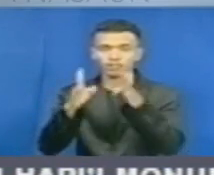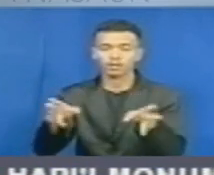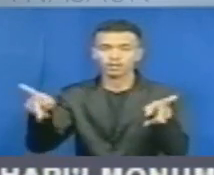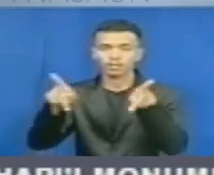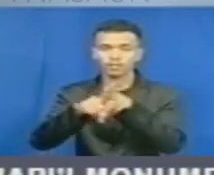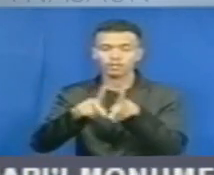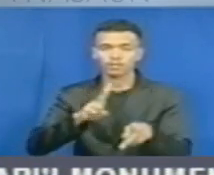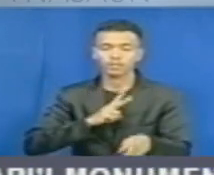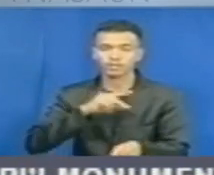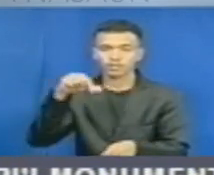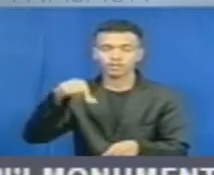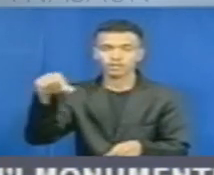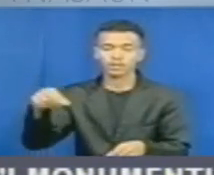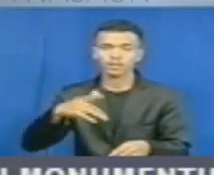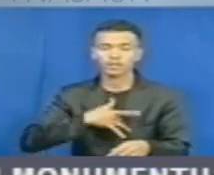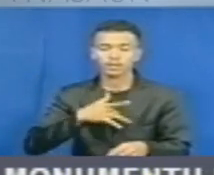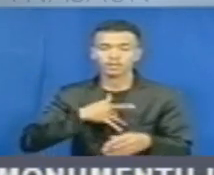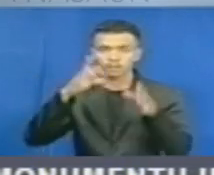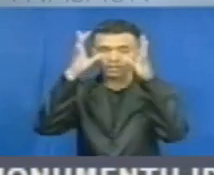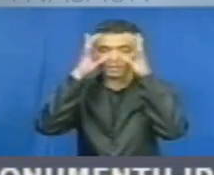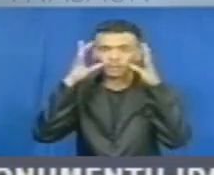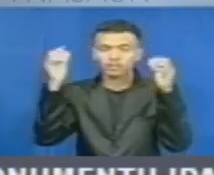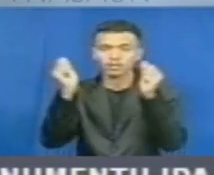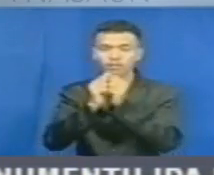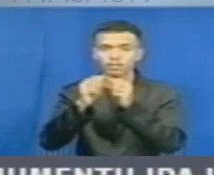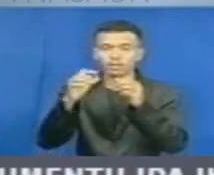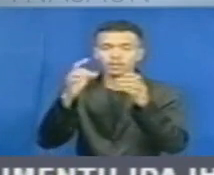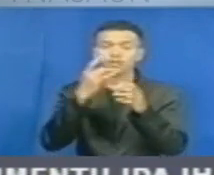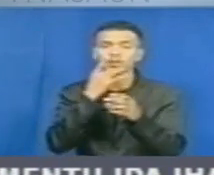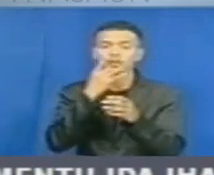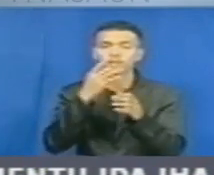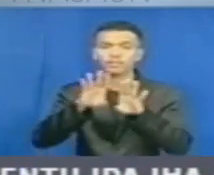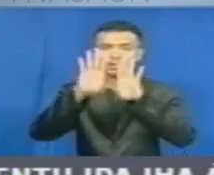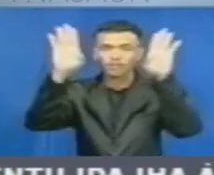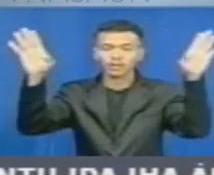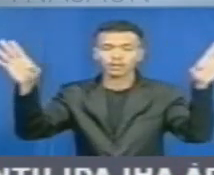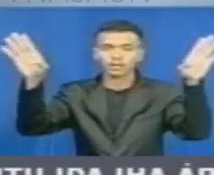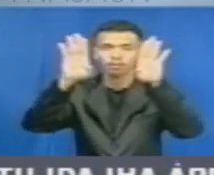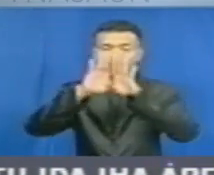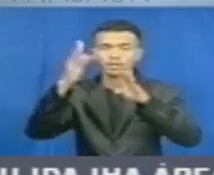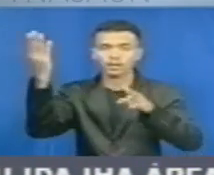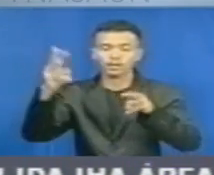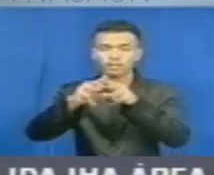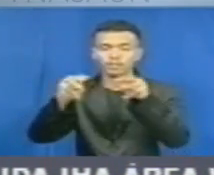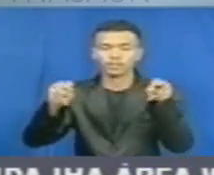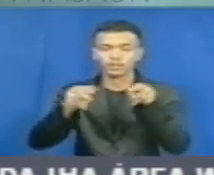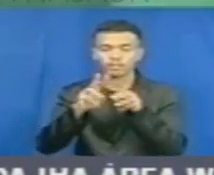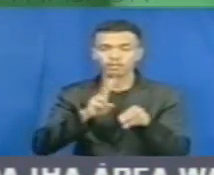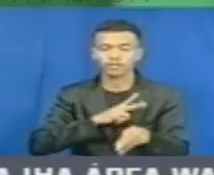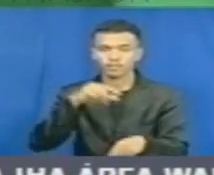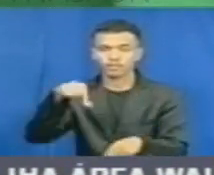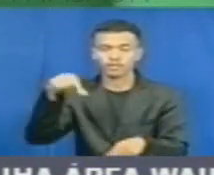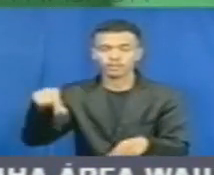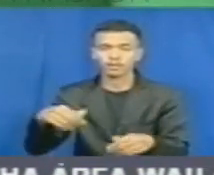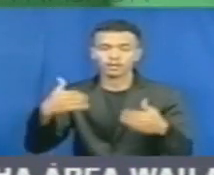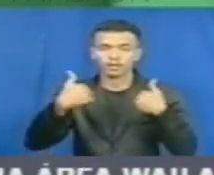Autoridade Posto Administrativo Atucarbau, Santa Triste, o Eletricidade, Nebelacang Mate e a município Viqueque. E a